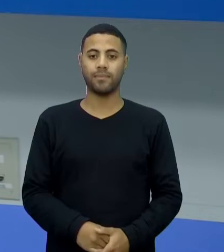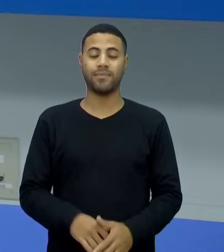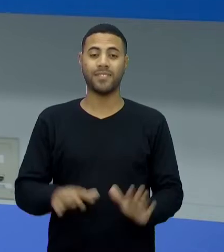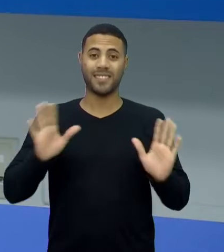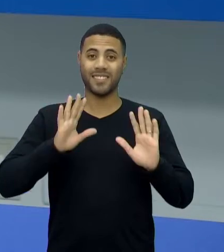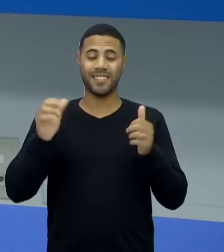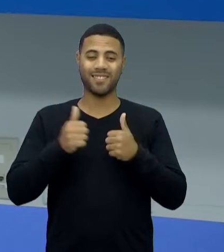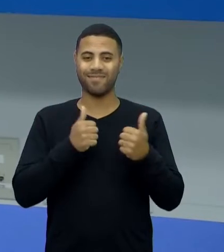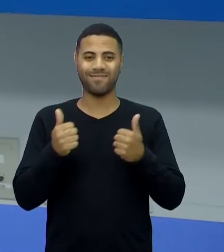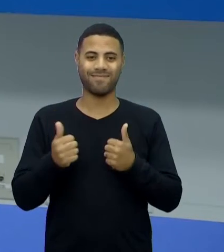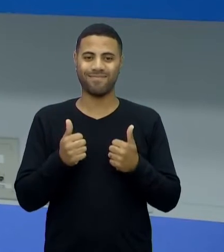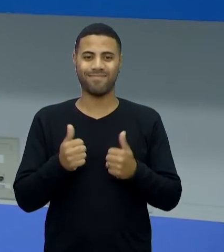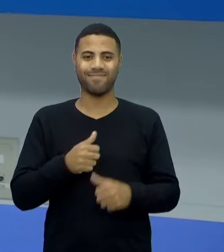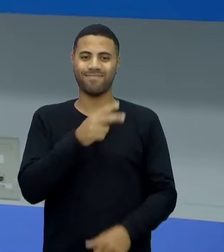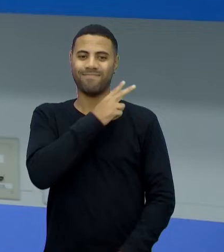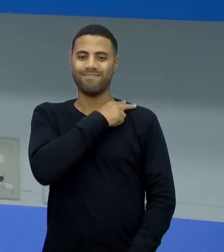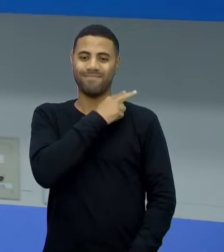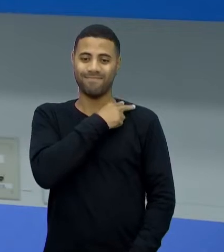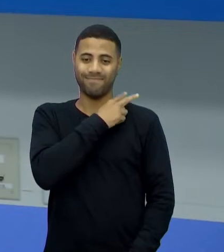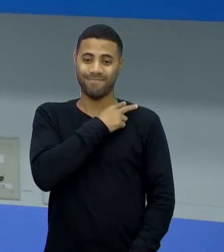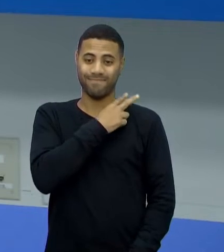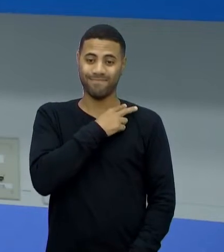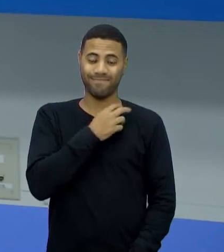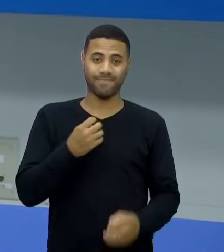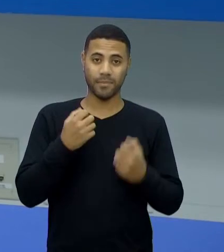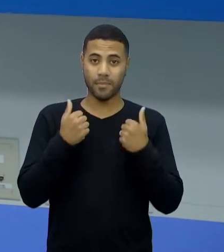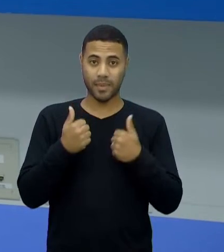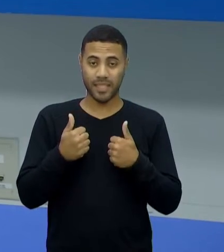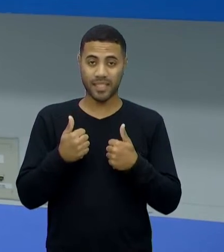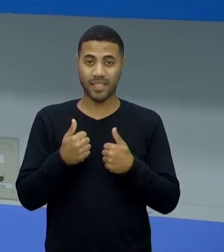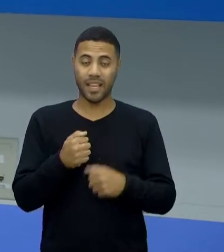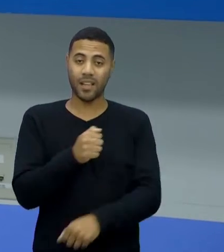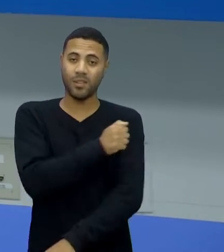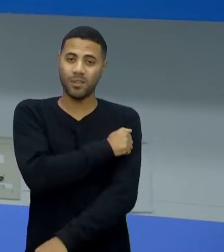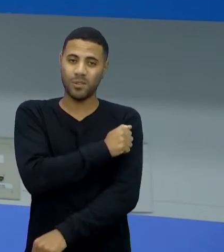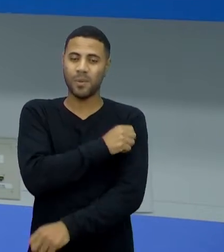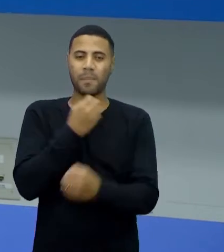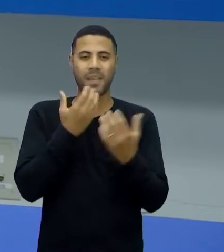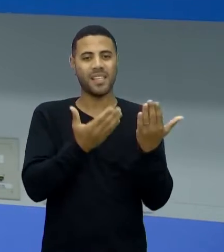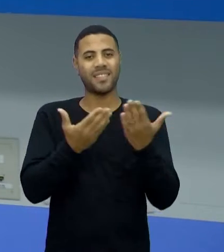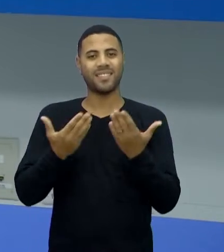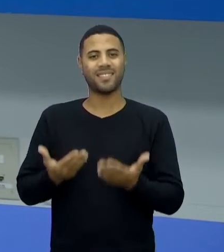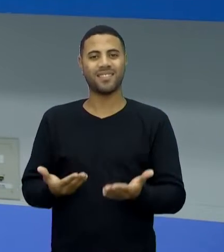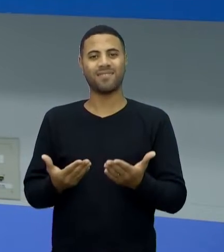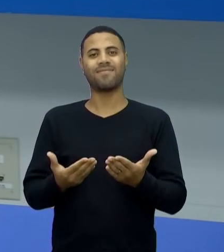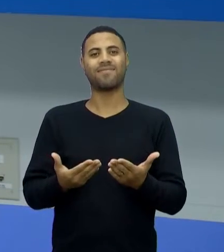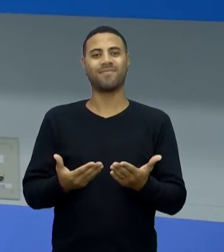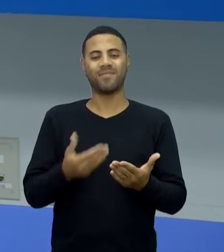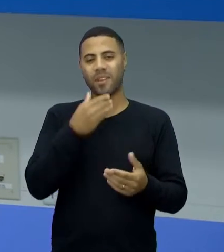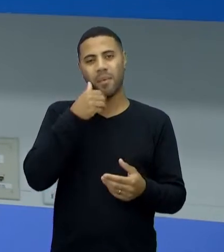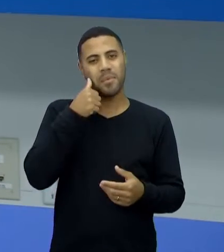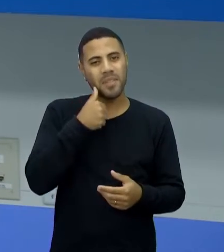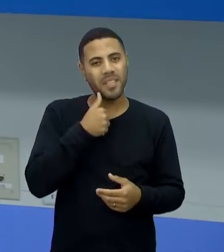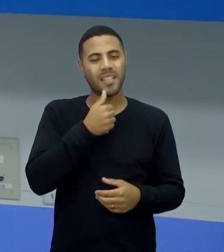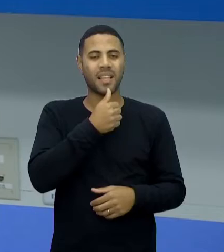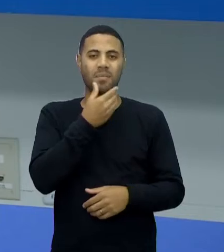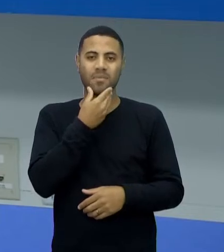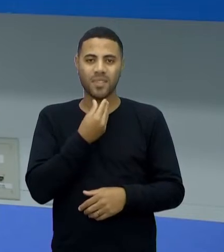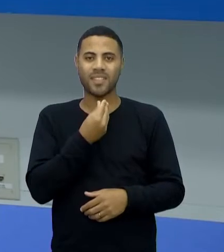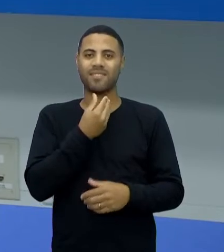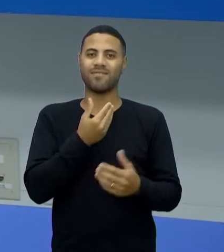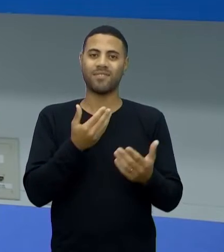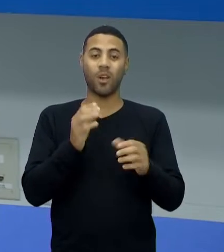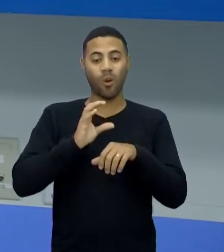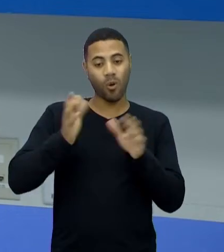Oi pessoal da segunda série do Ensino Médio sejam bem-vindas bem-vindos ao nosso